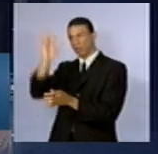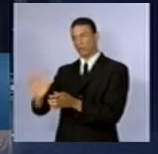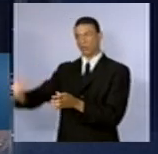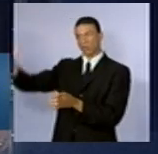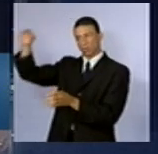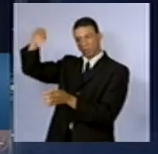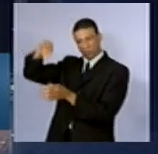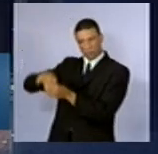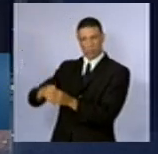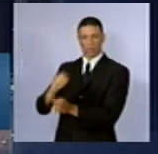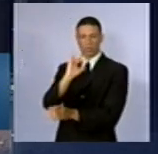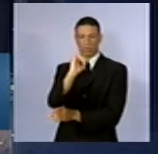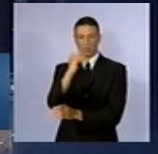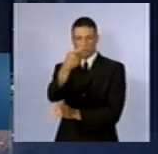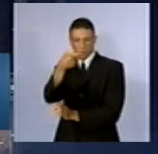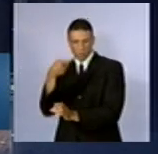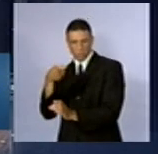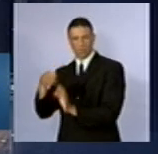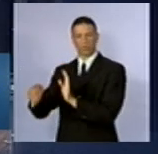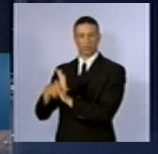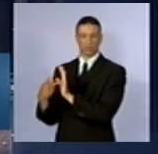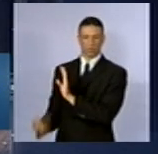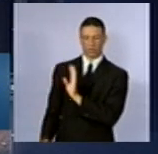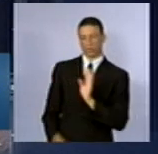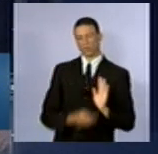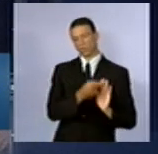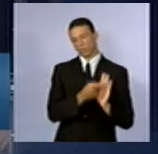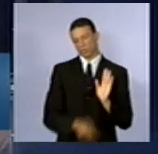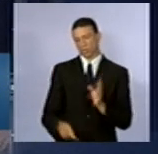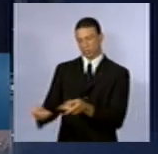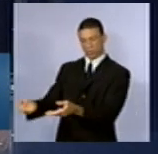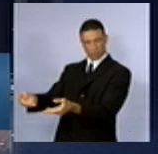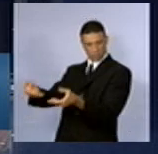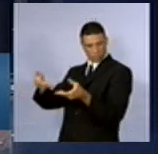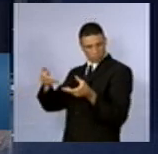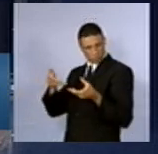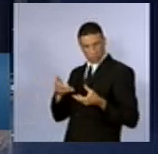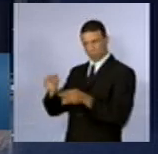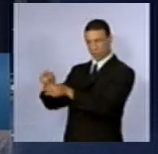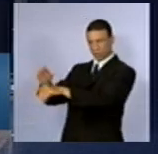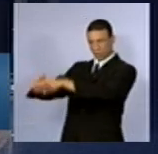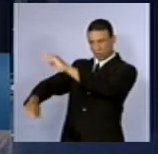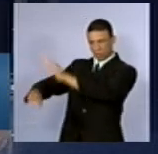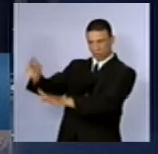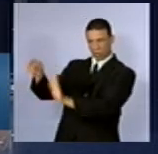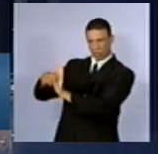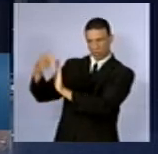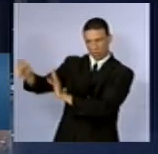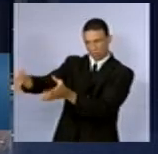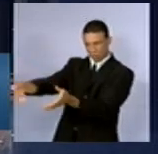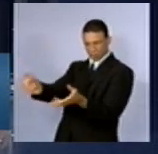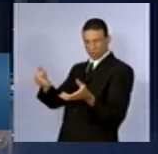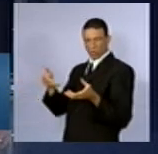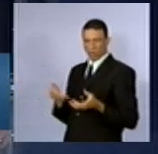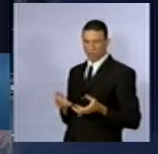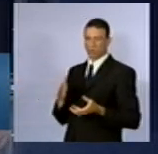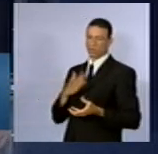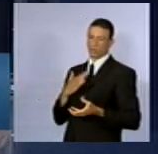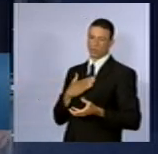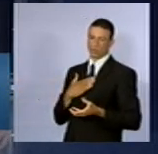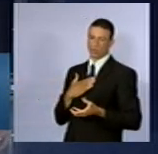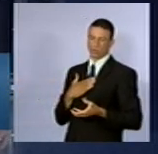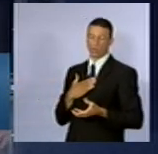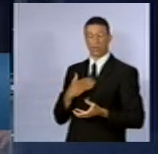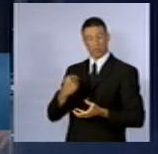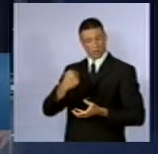composição tarifária. E o projeto, ele já vem para nós, da empresa transmissora, que implementa ele. Ou seja, nós não temos